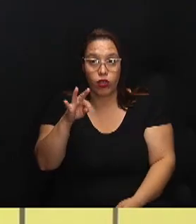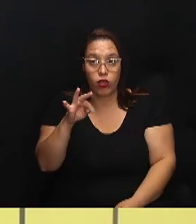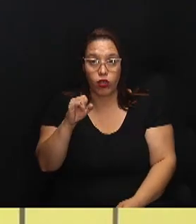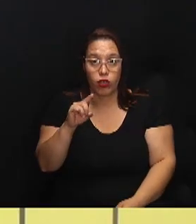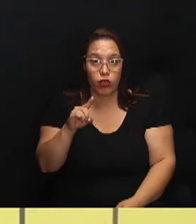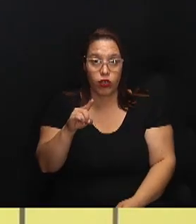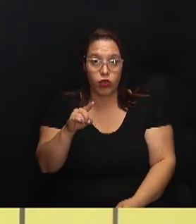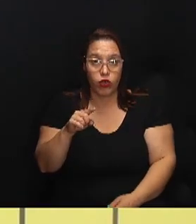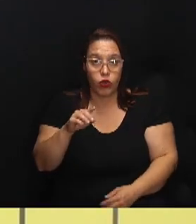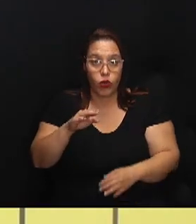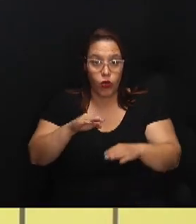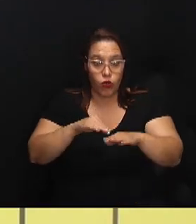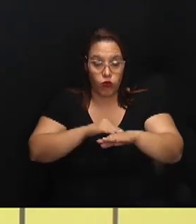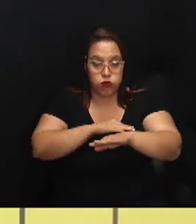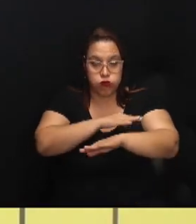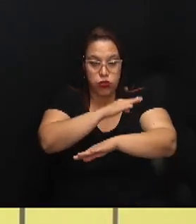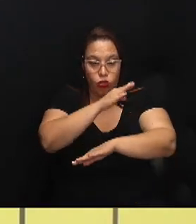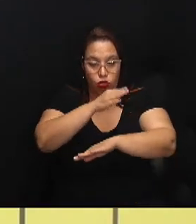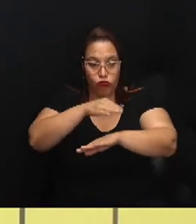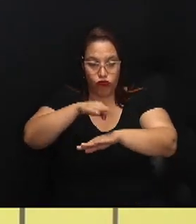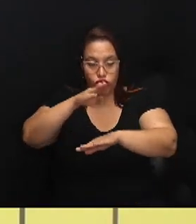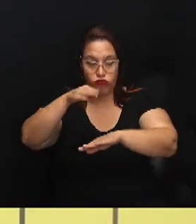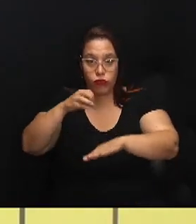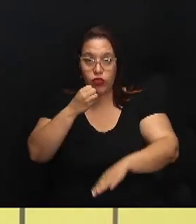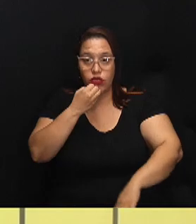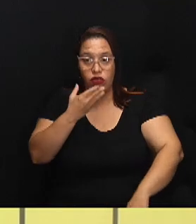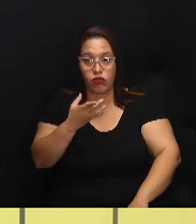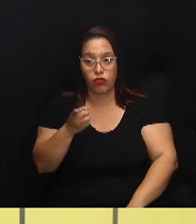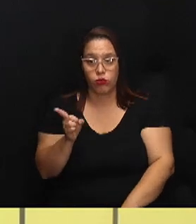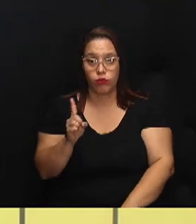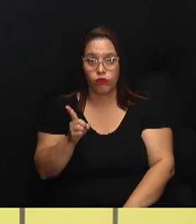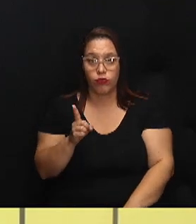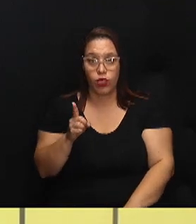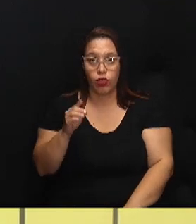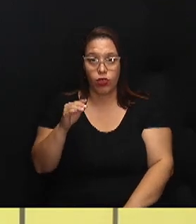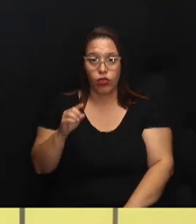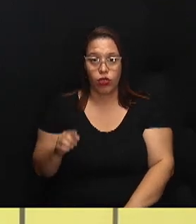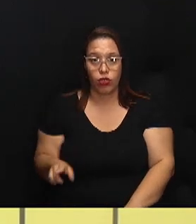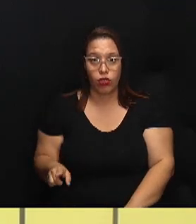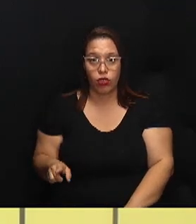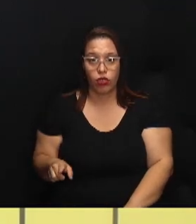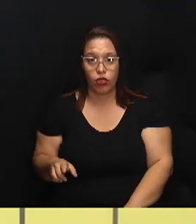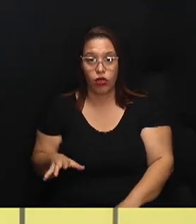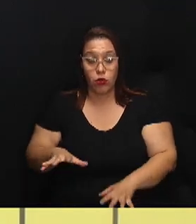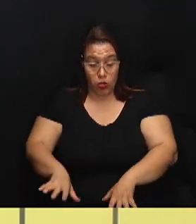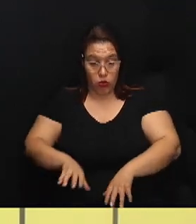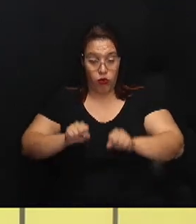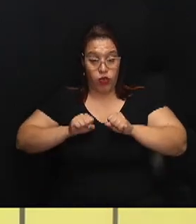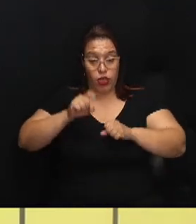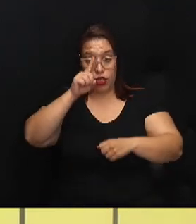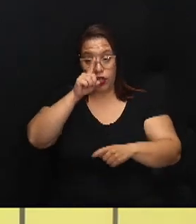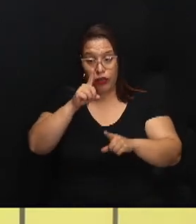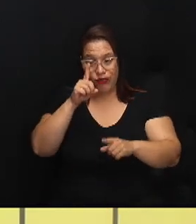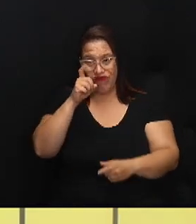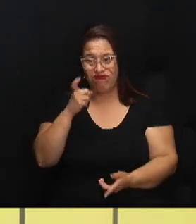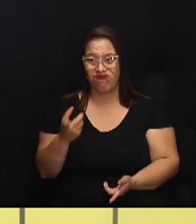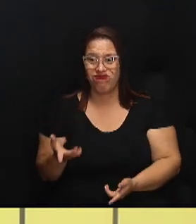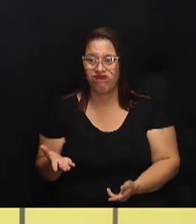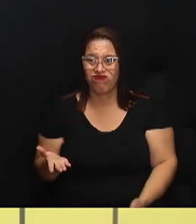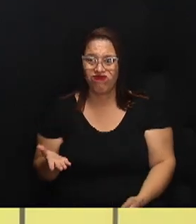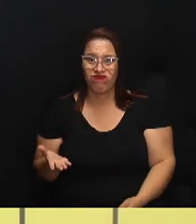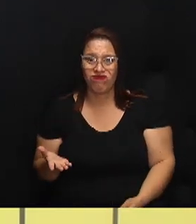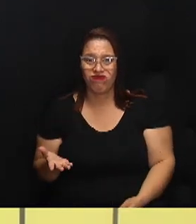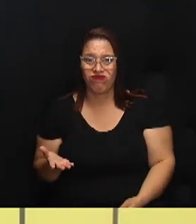parece uma montanha-russa, né? Num dia tá bem, no outro dia não. Num dia tá bem, no outro dia pegou uma infecção hospitalar. Num dia tá bem, no outro